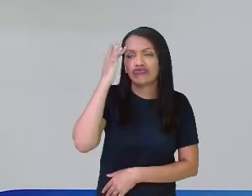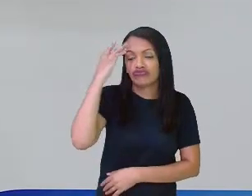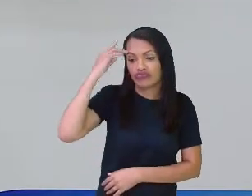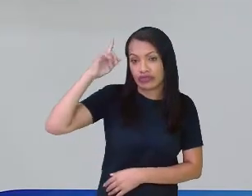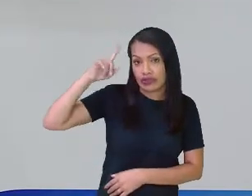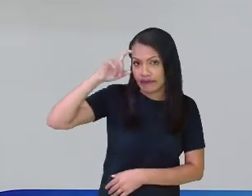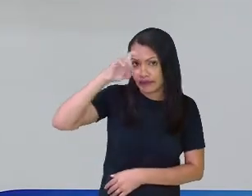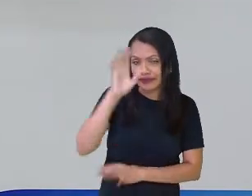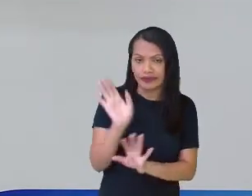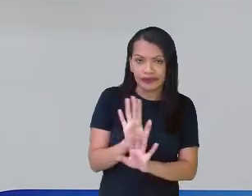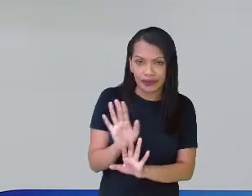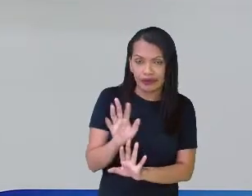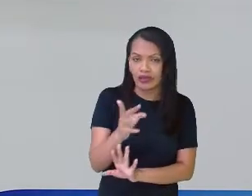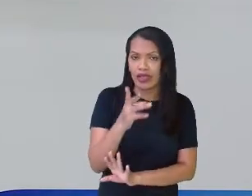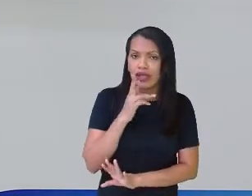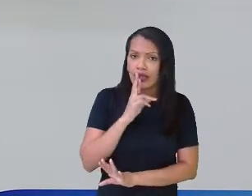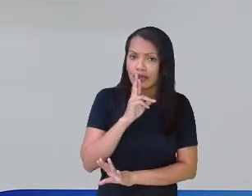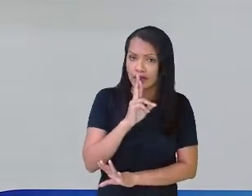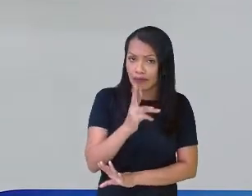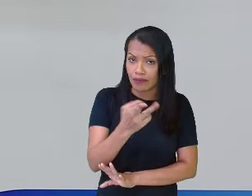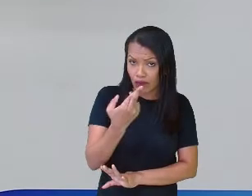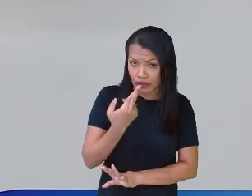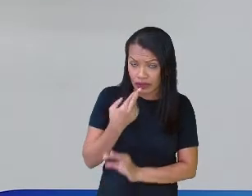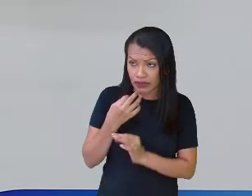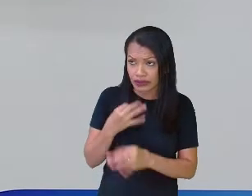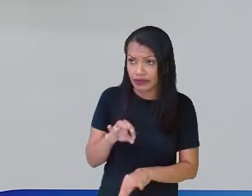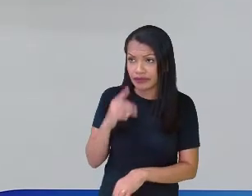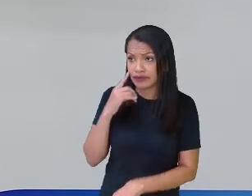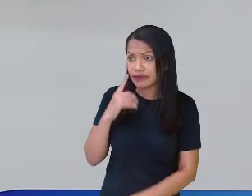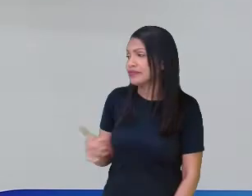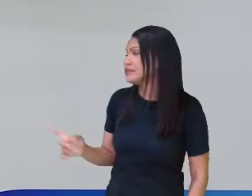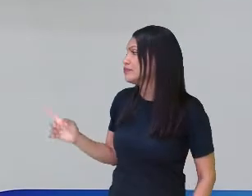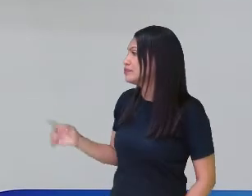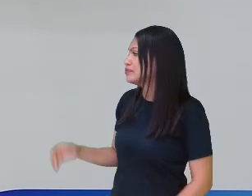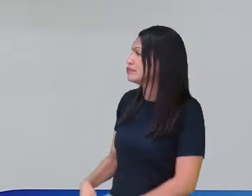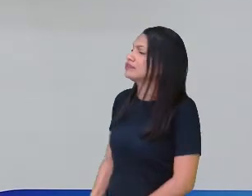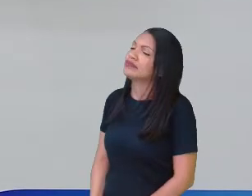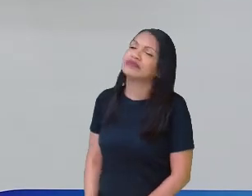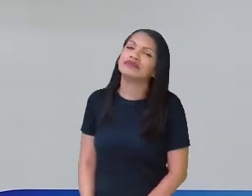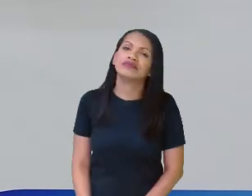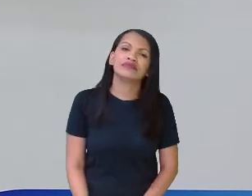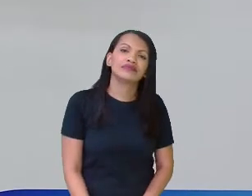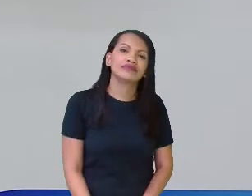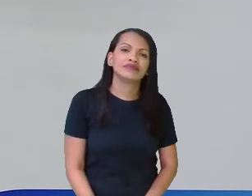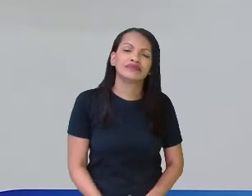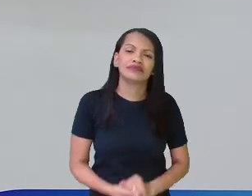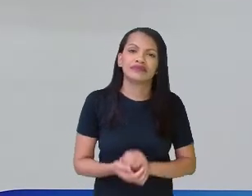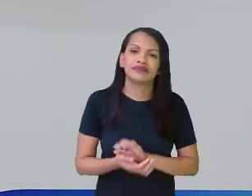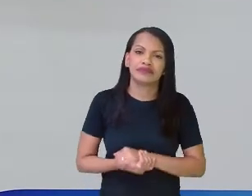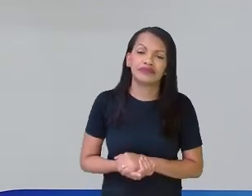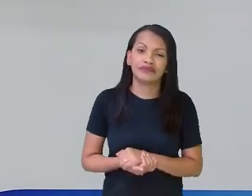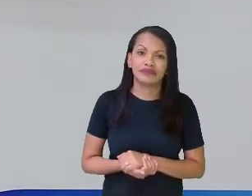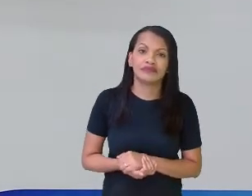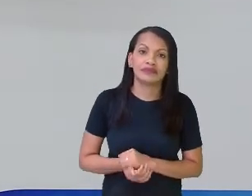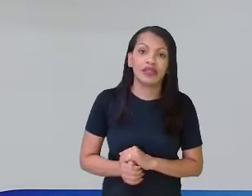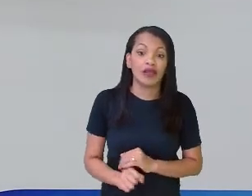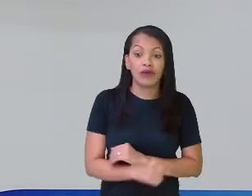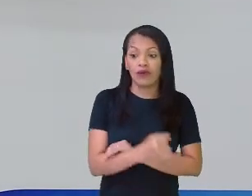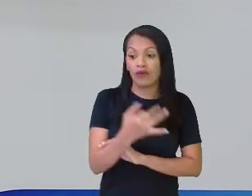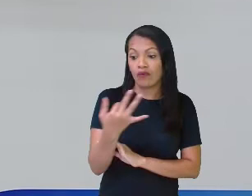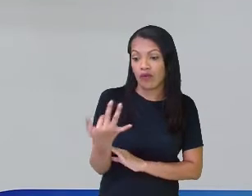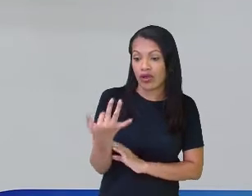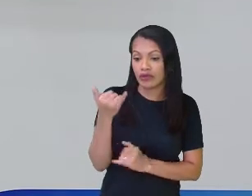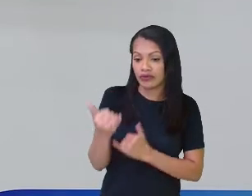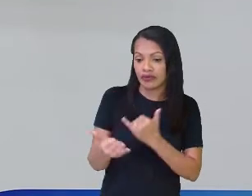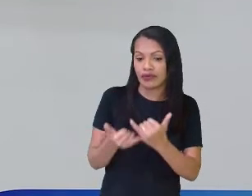em responder, certo? Vamos lá. Quantos brinquedos? Olha, no mesmo gráfico, eu já